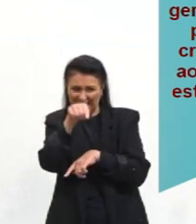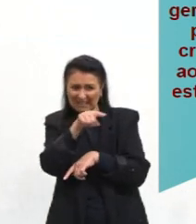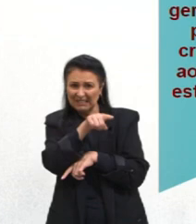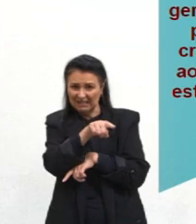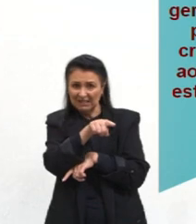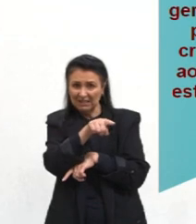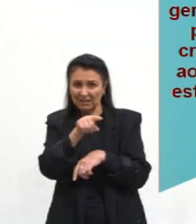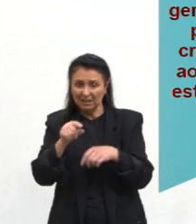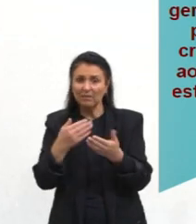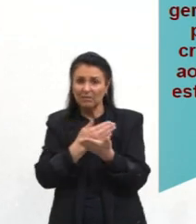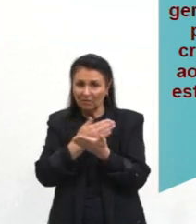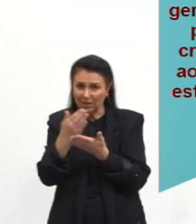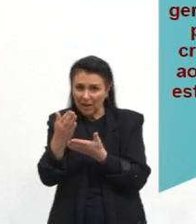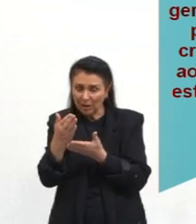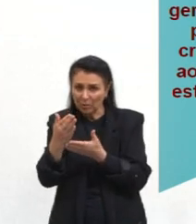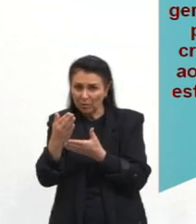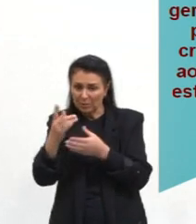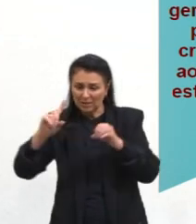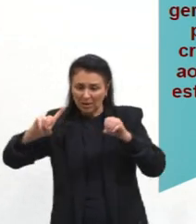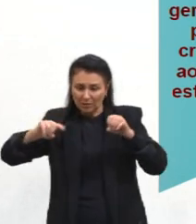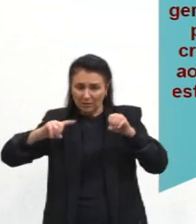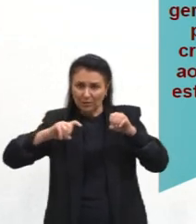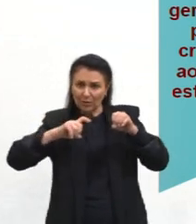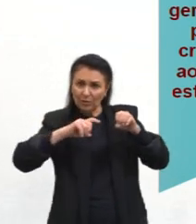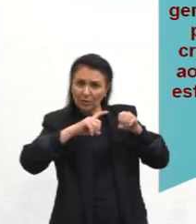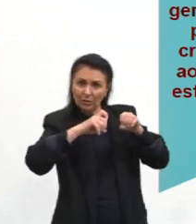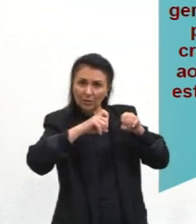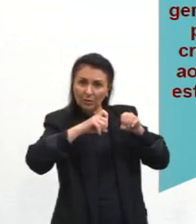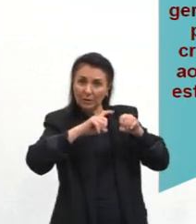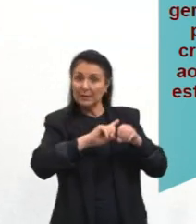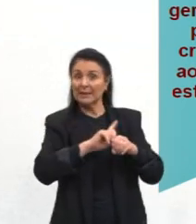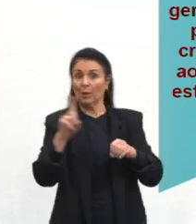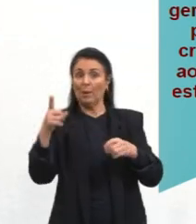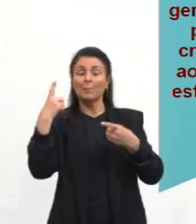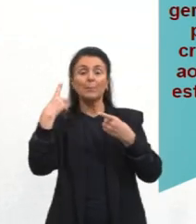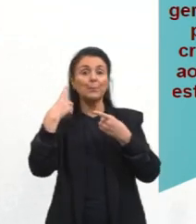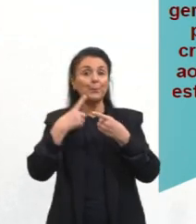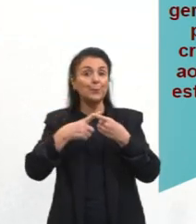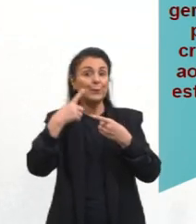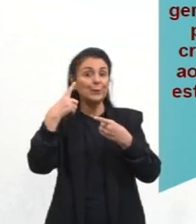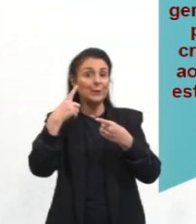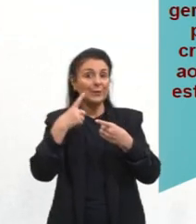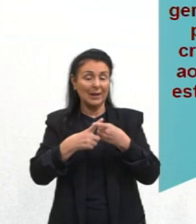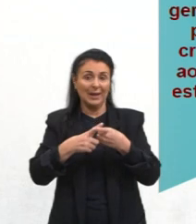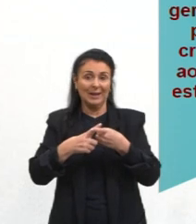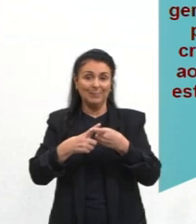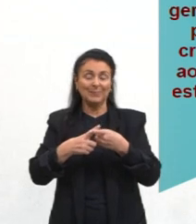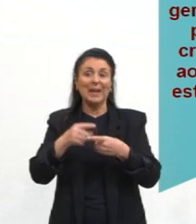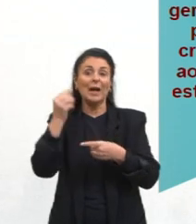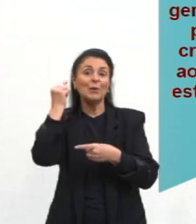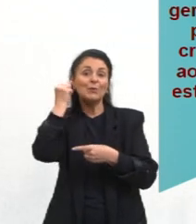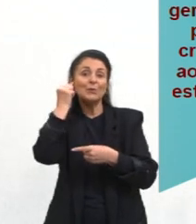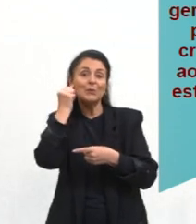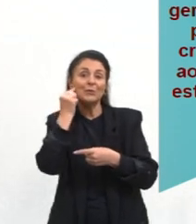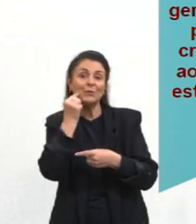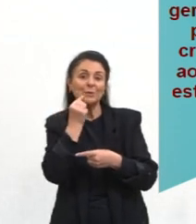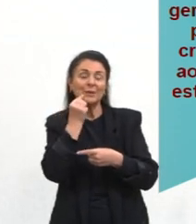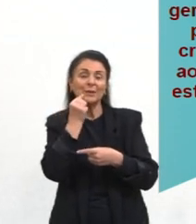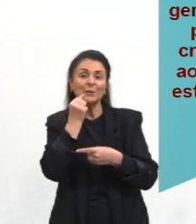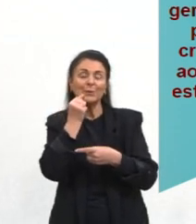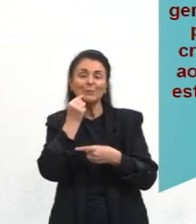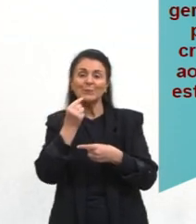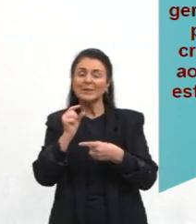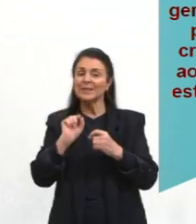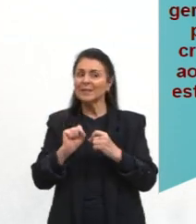fertilizar e não é o porquê porque é o órgão feminino que vai definir